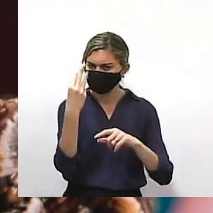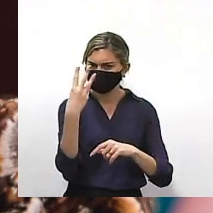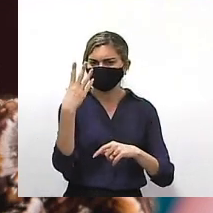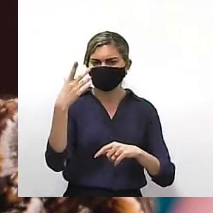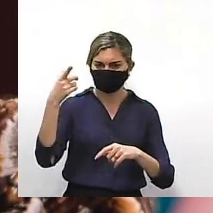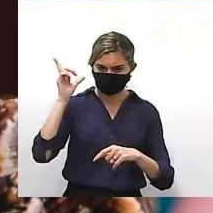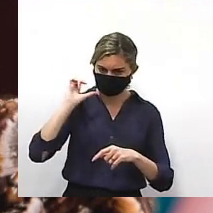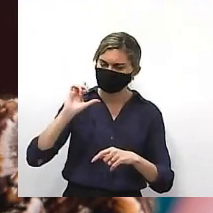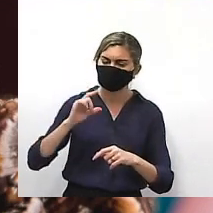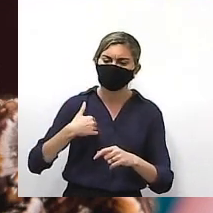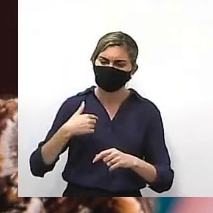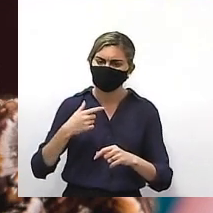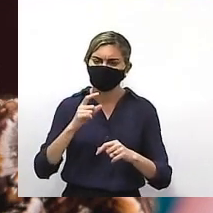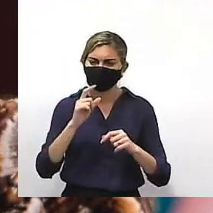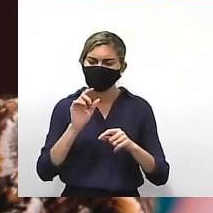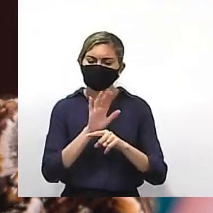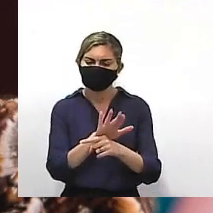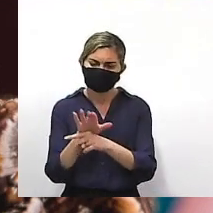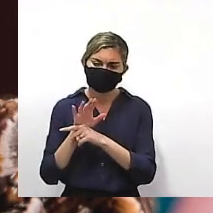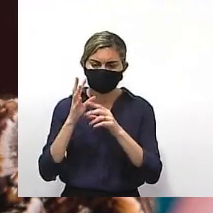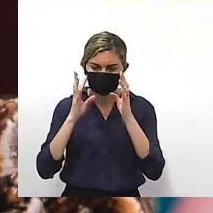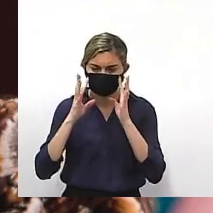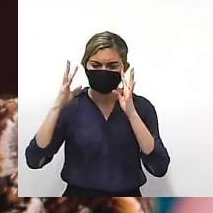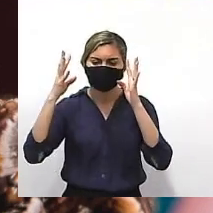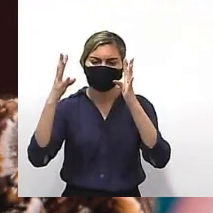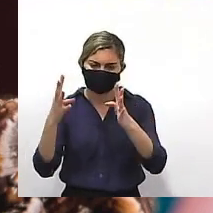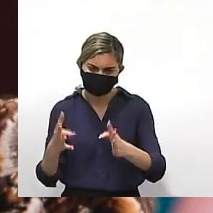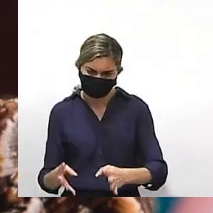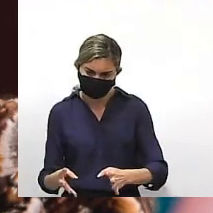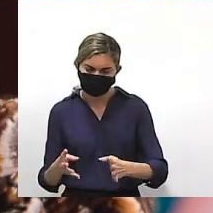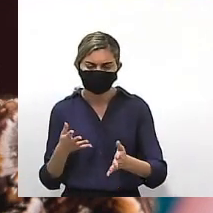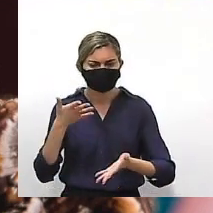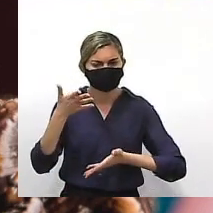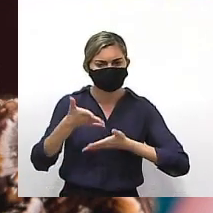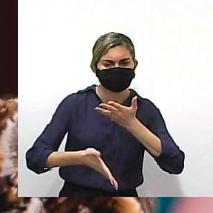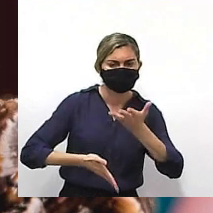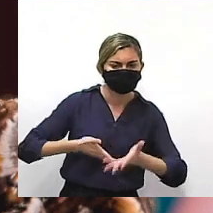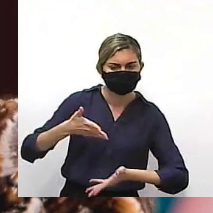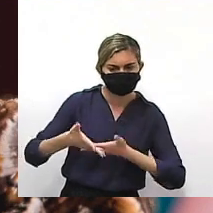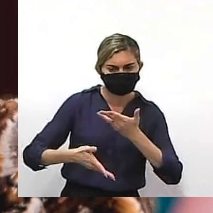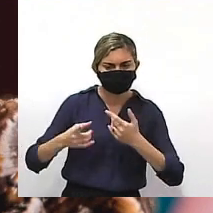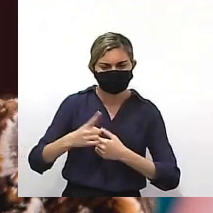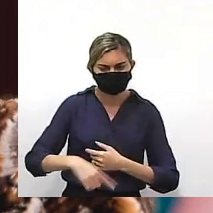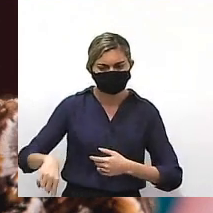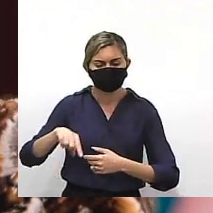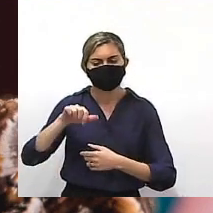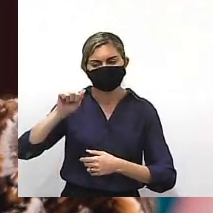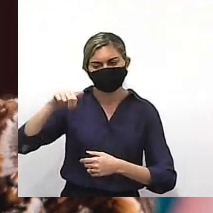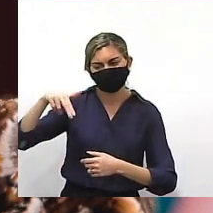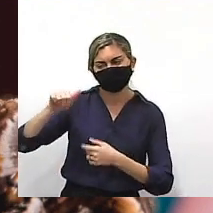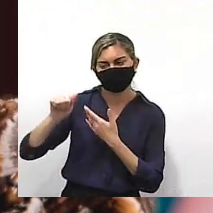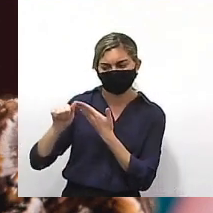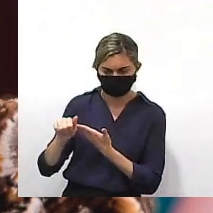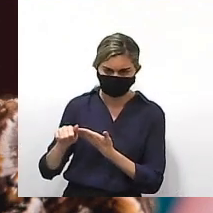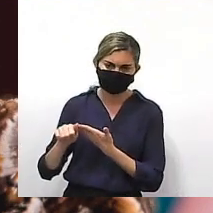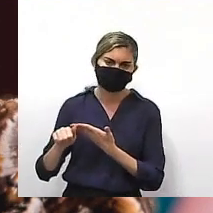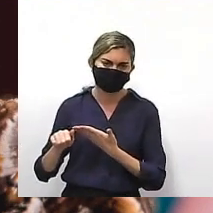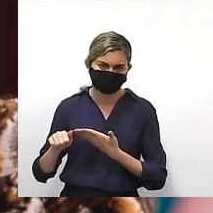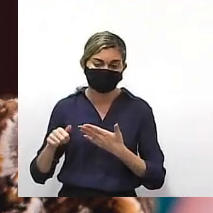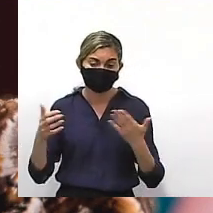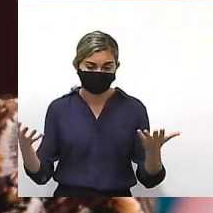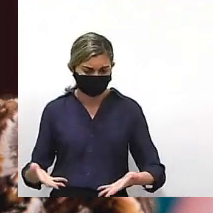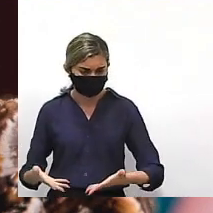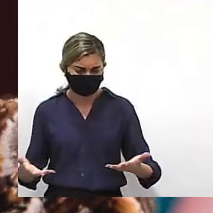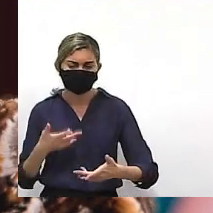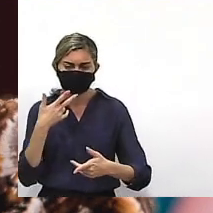anterior é amparada pela atenção e pelo cuidado da nossa querida Ana. E agora a gente